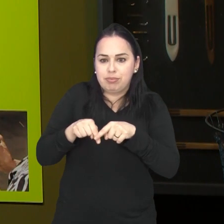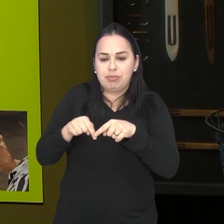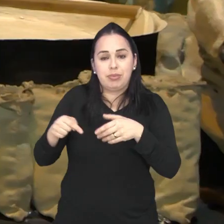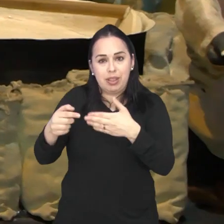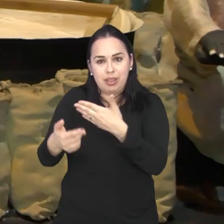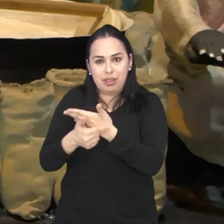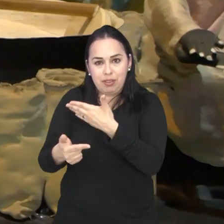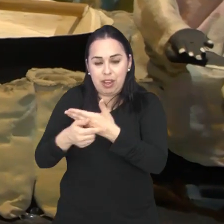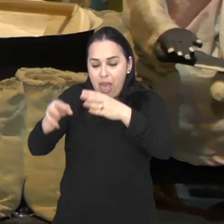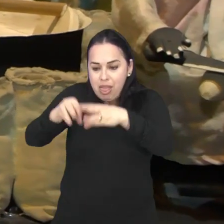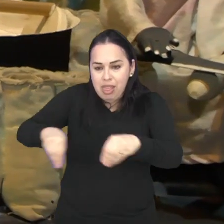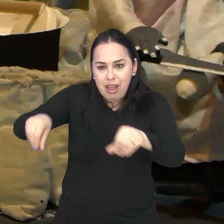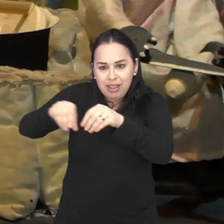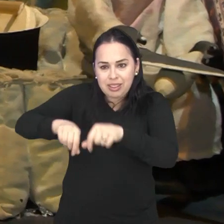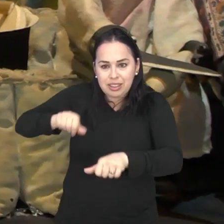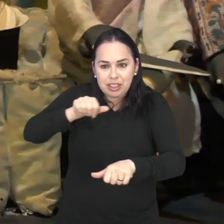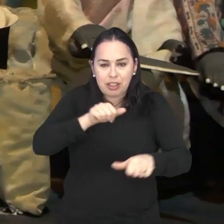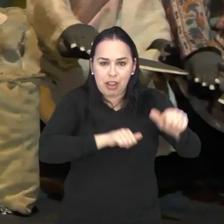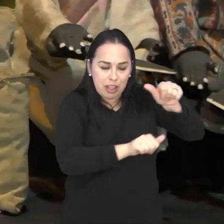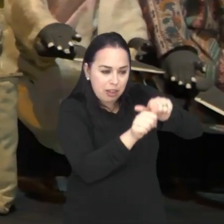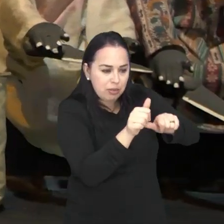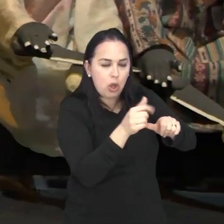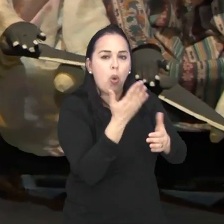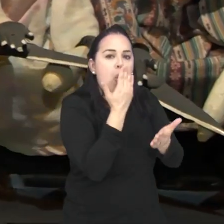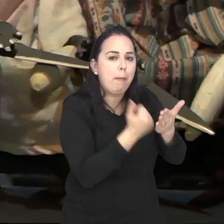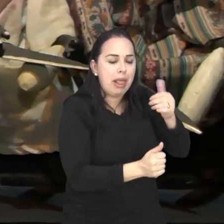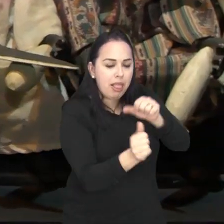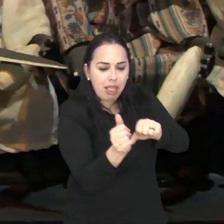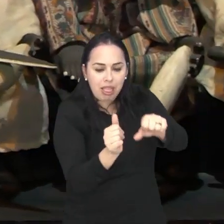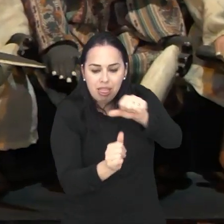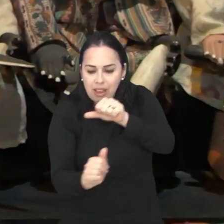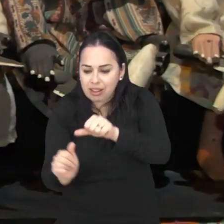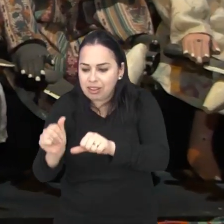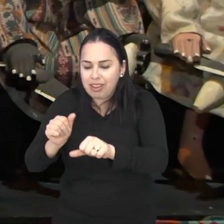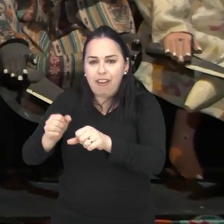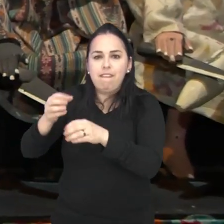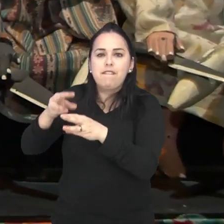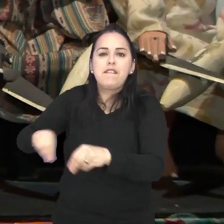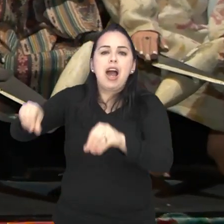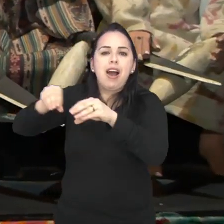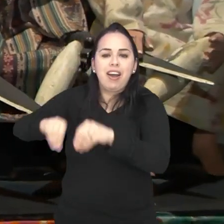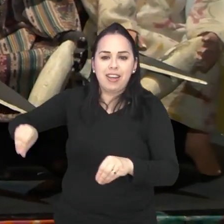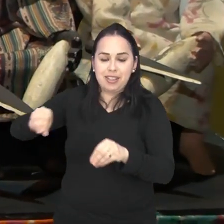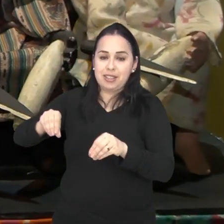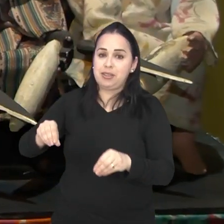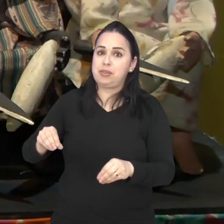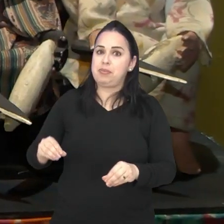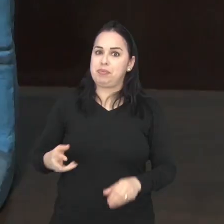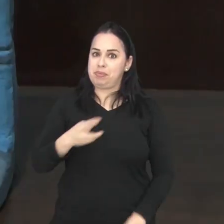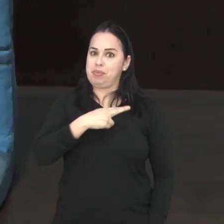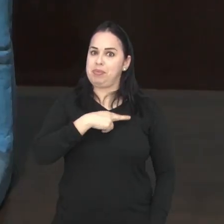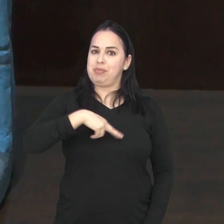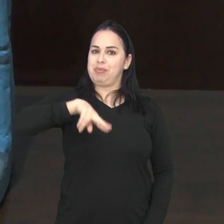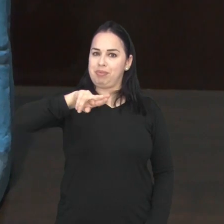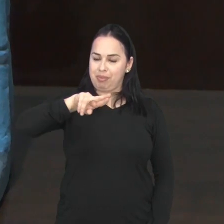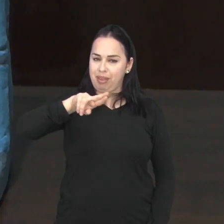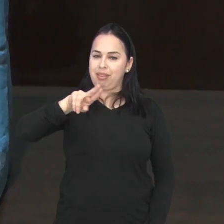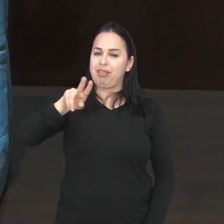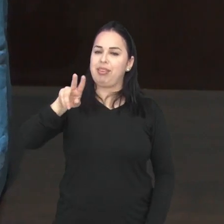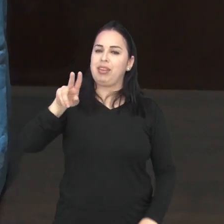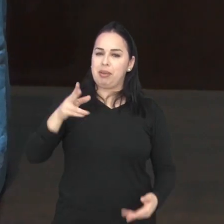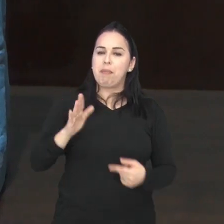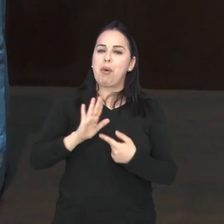por exemplo, está a Casa da Farinha, um espaço de transformação de alimentos, mas também de socialização. As